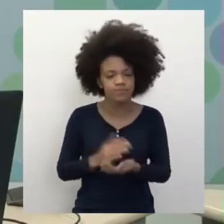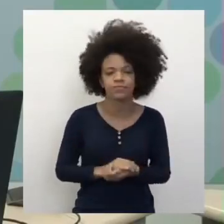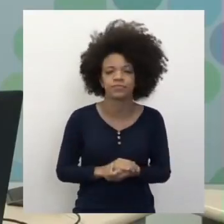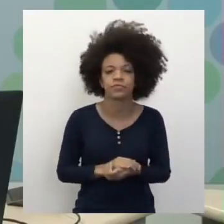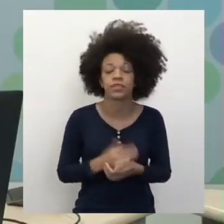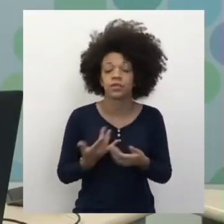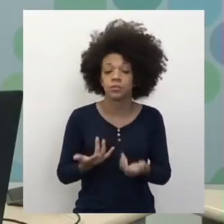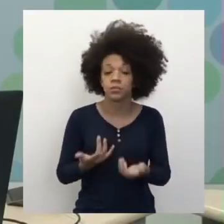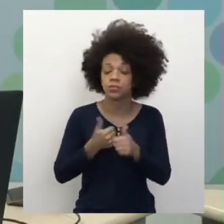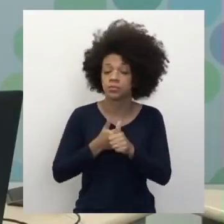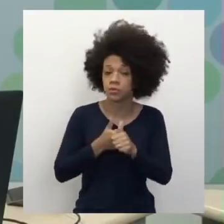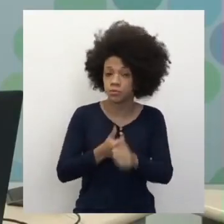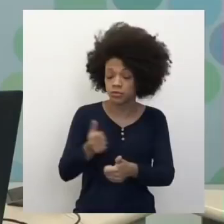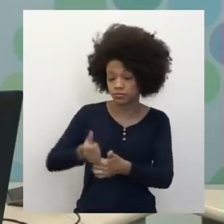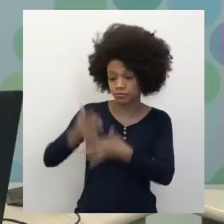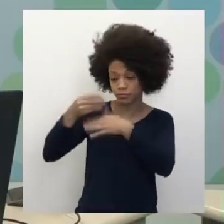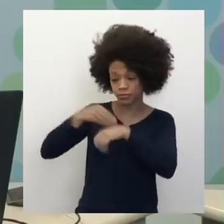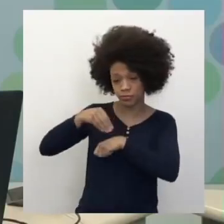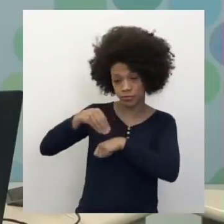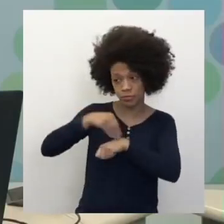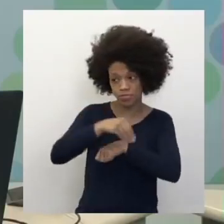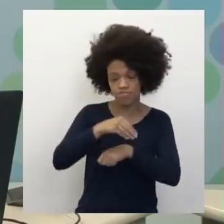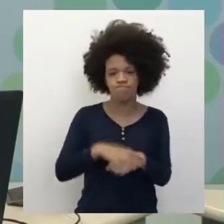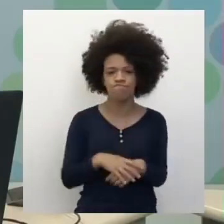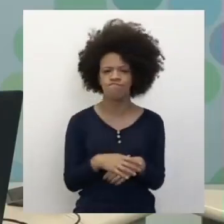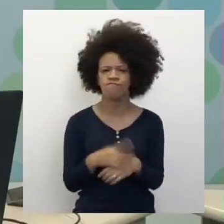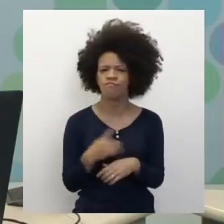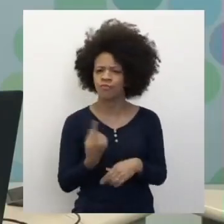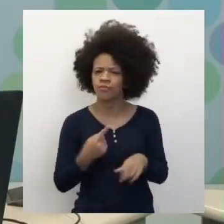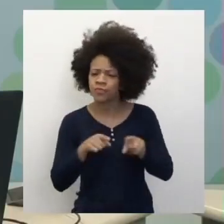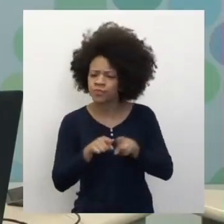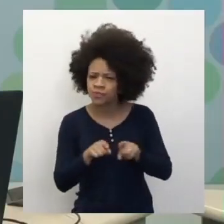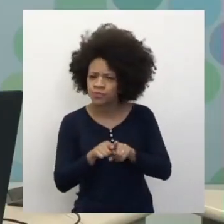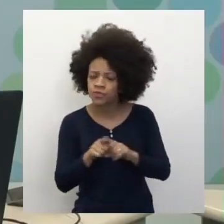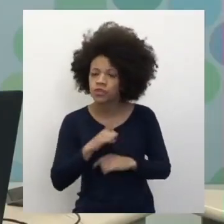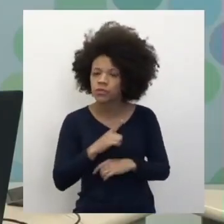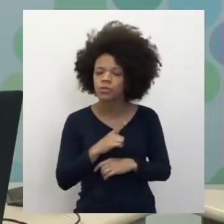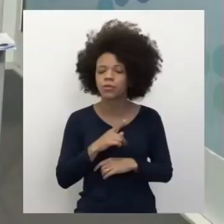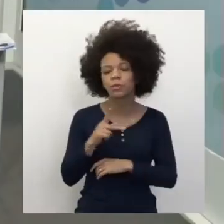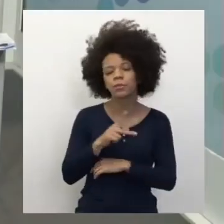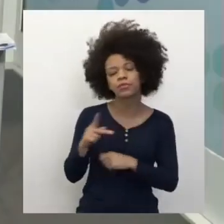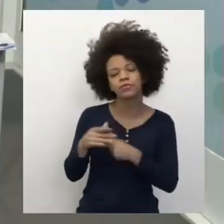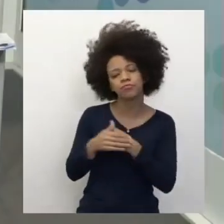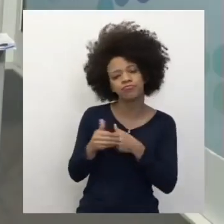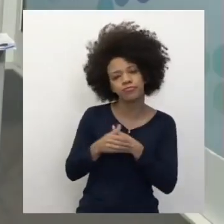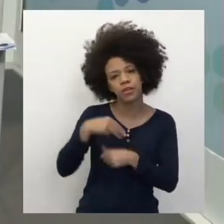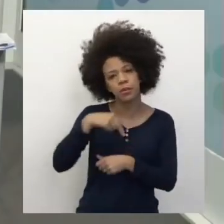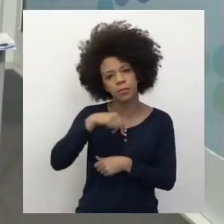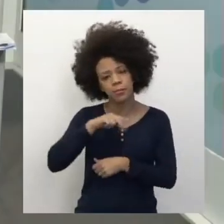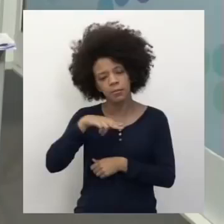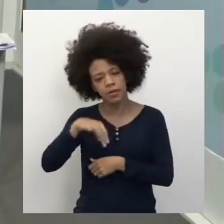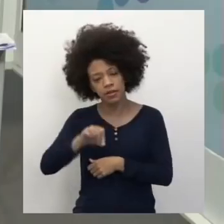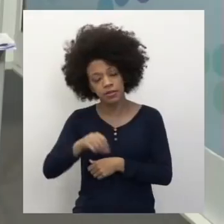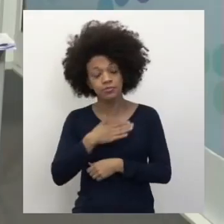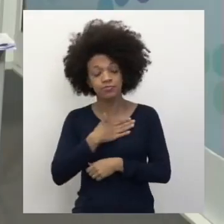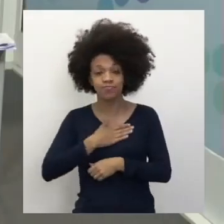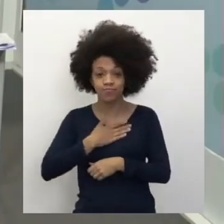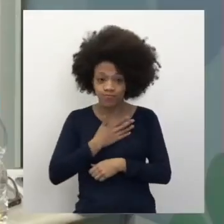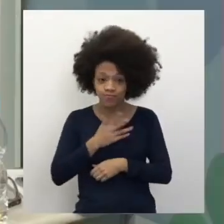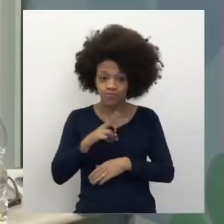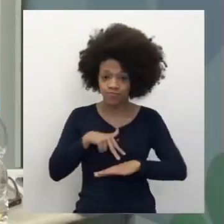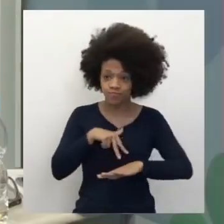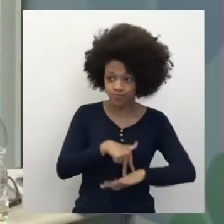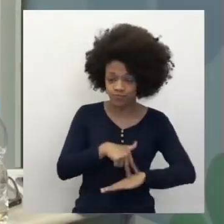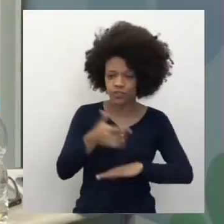Para acompanhar aqui no chat as interações, temos nosso querido professor Magno. É isso aí, um prazer estar aqui novamente